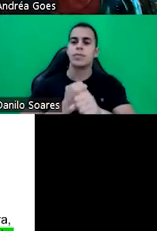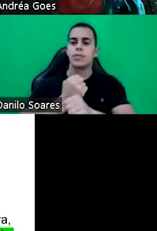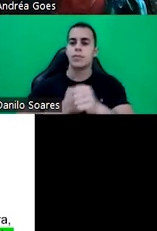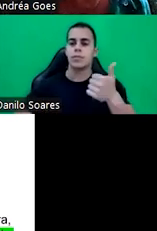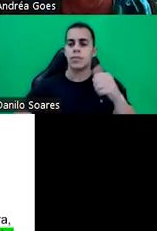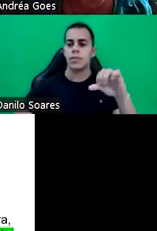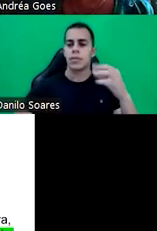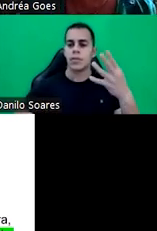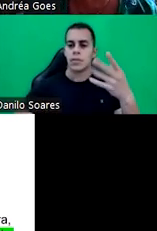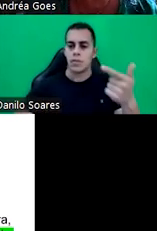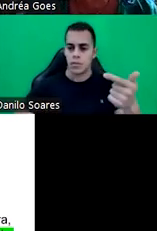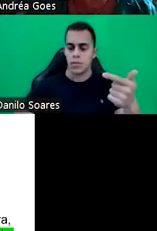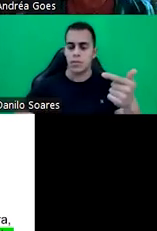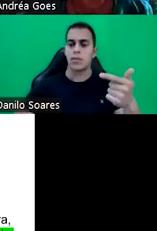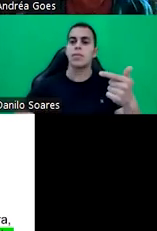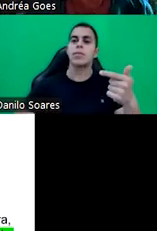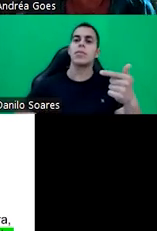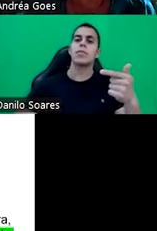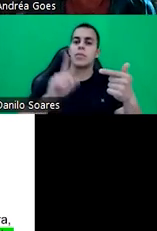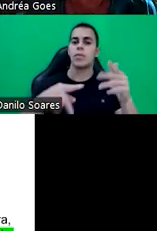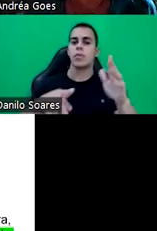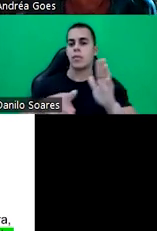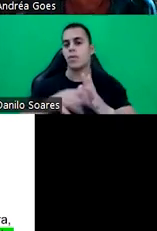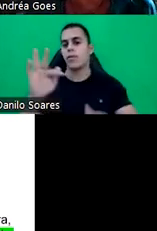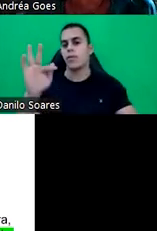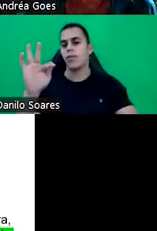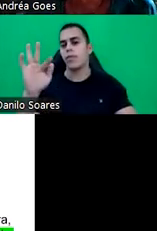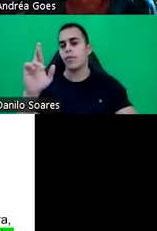1947, então ele é franco-argelino, então ele nasceu na